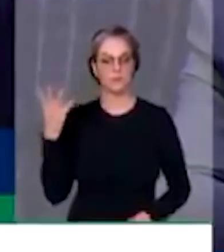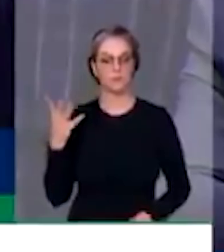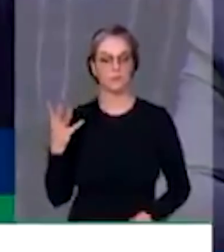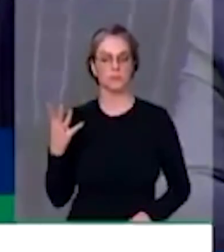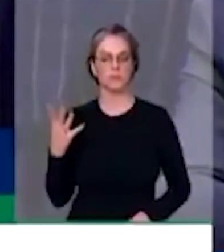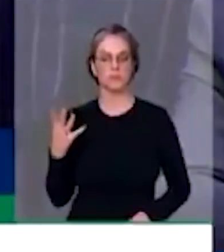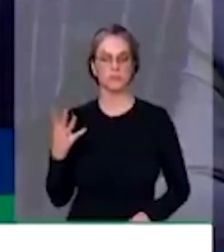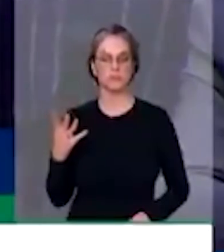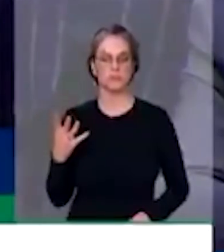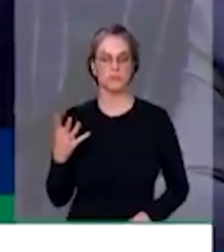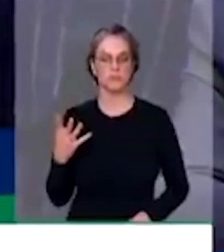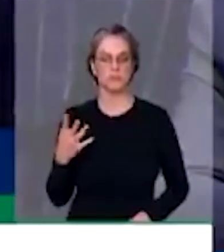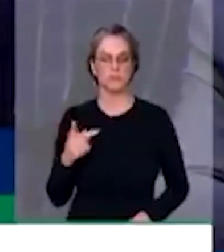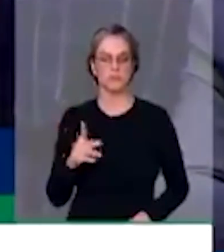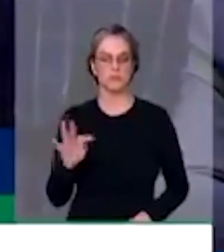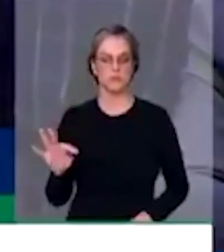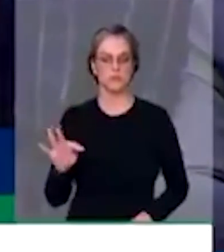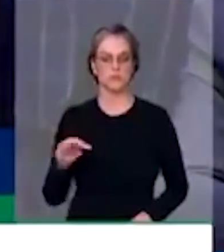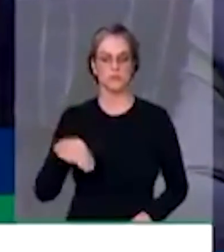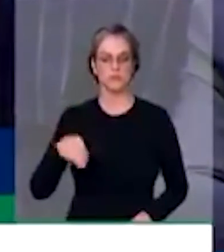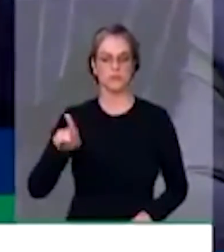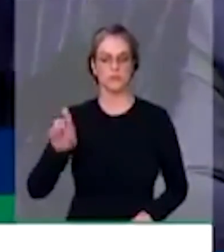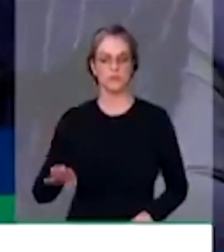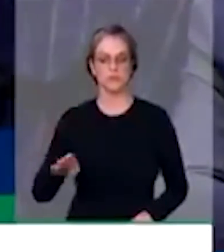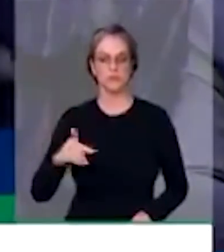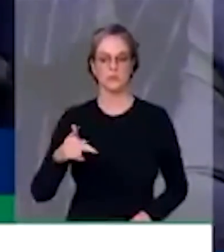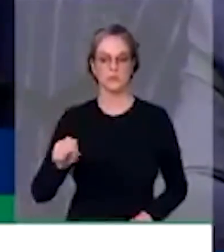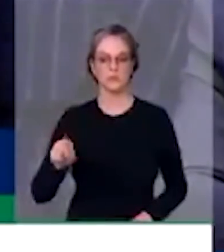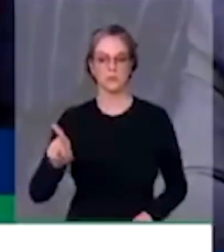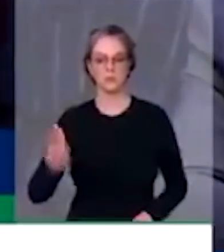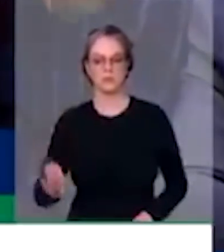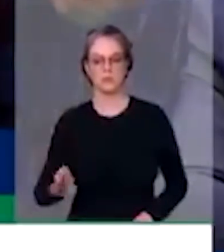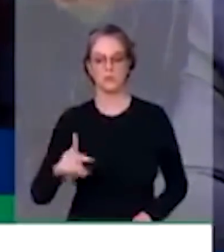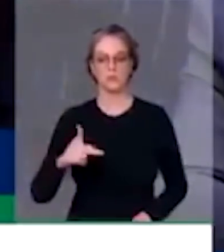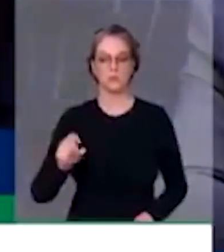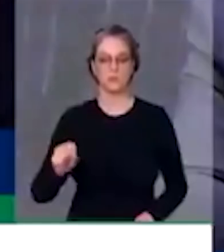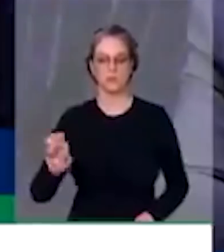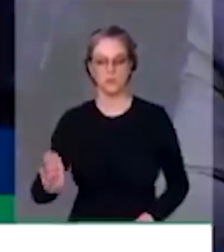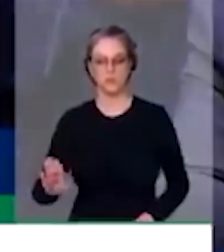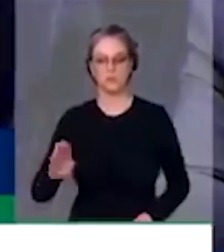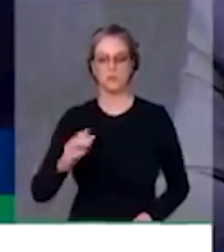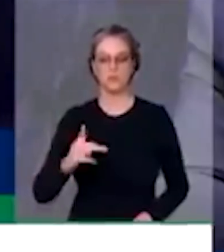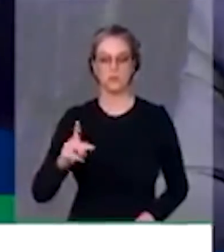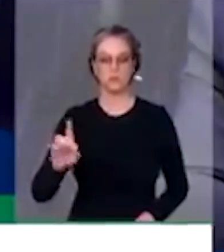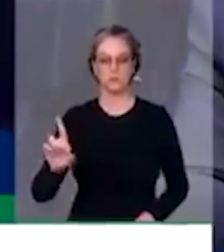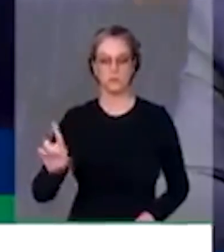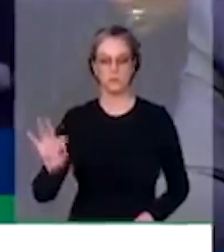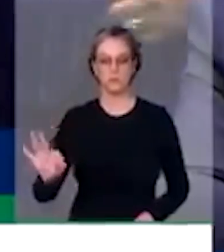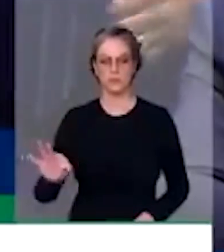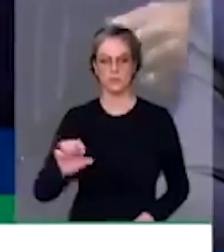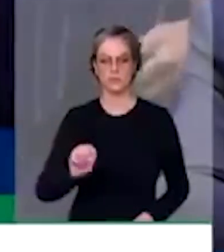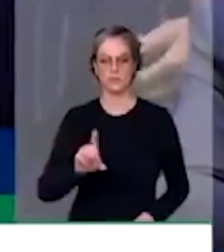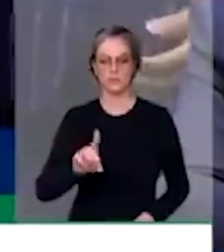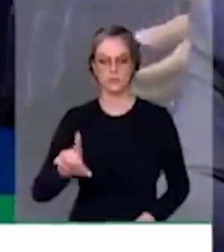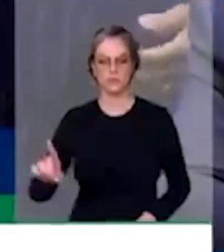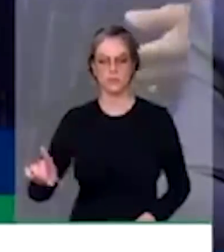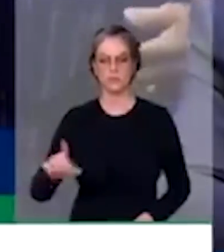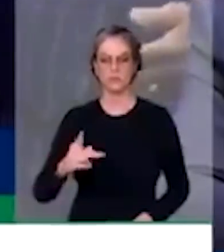do bloco do motor mbb PSDB PSD produtor